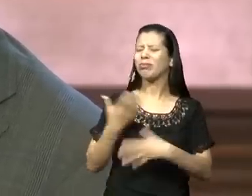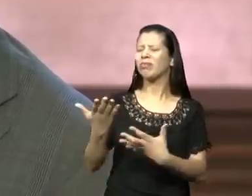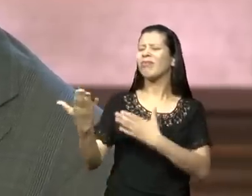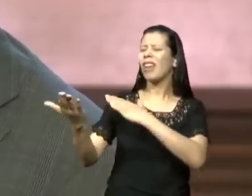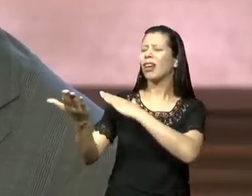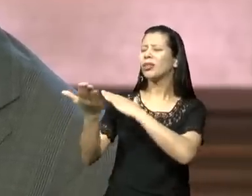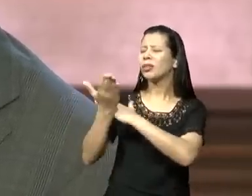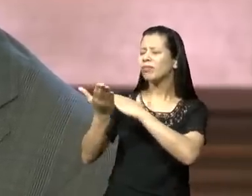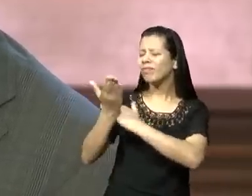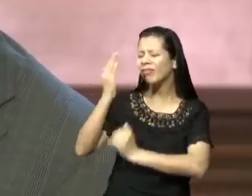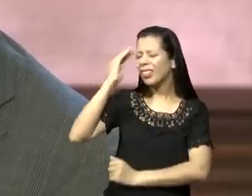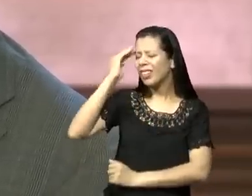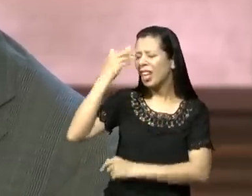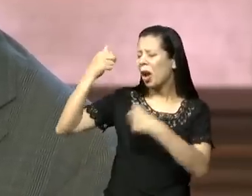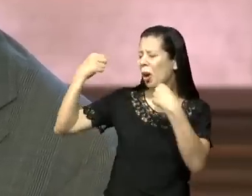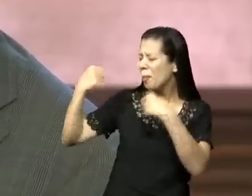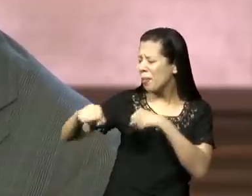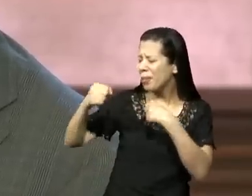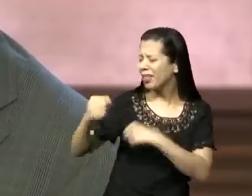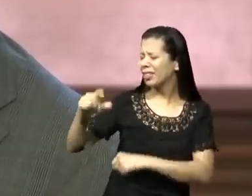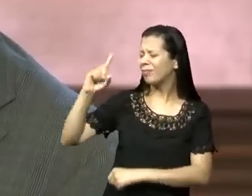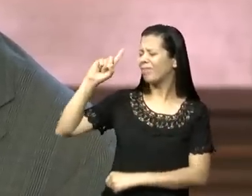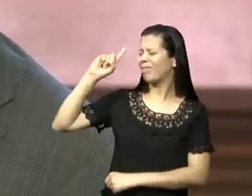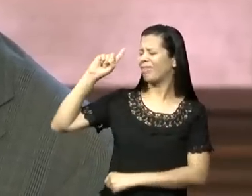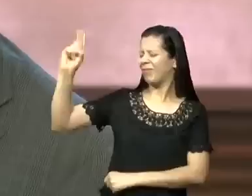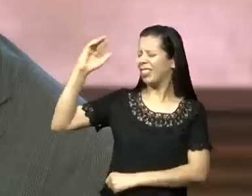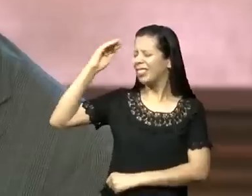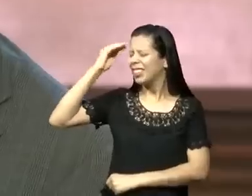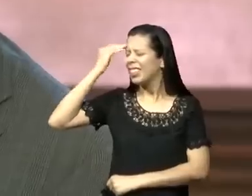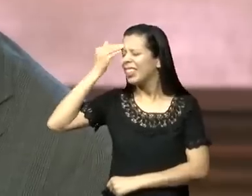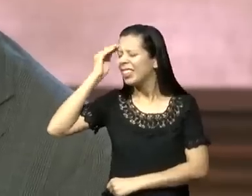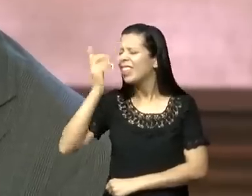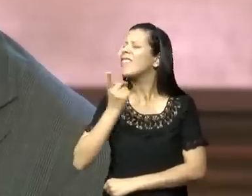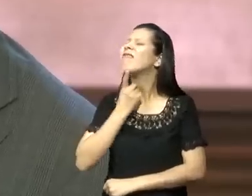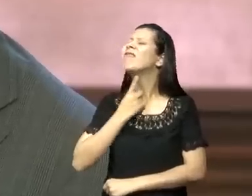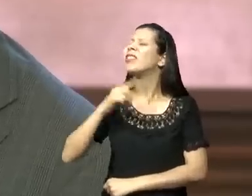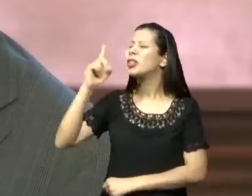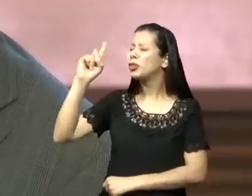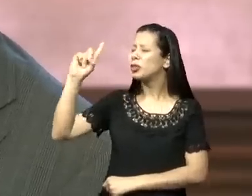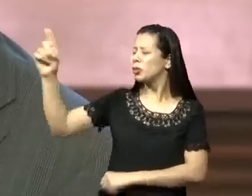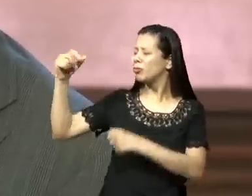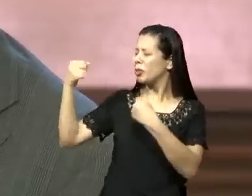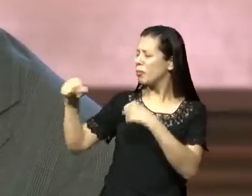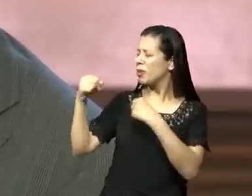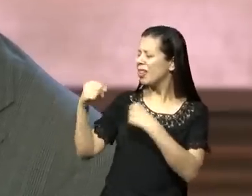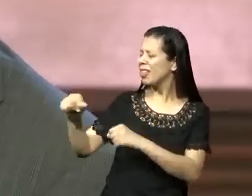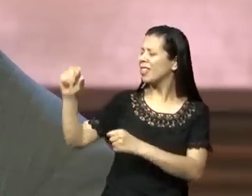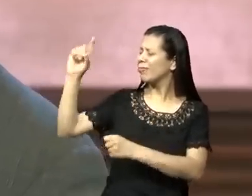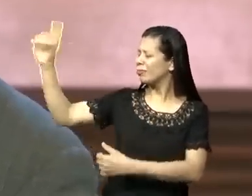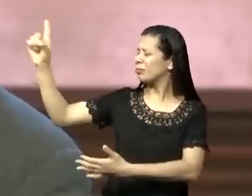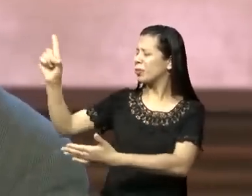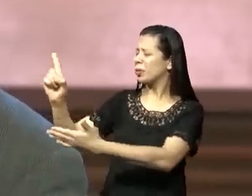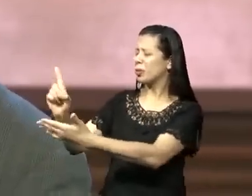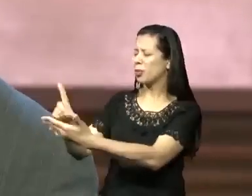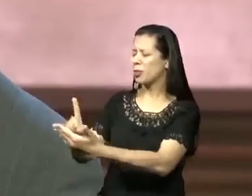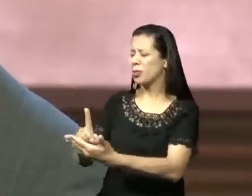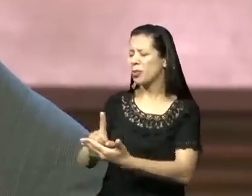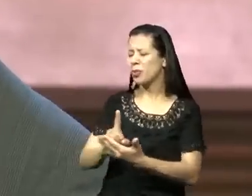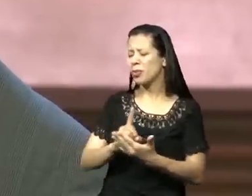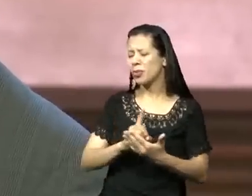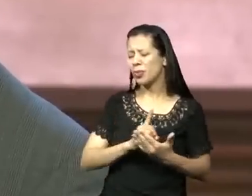justificação em Jesus bem como da santificação para passarmos pela